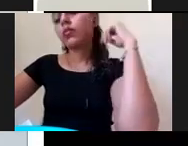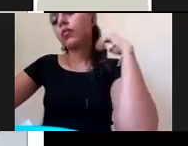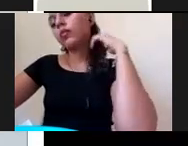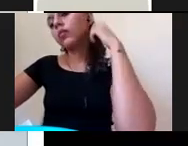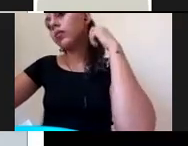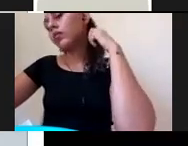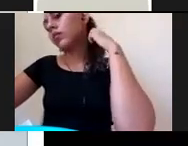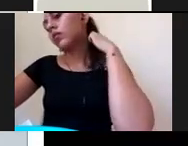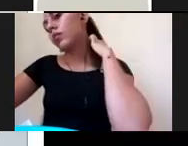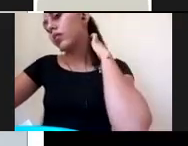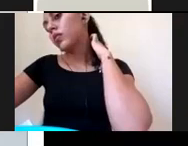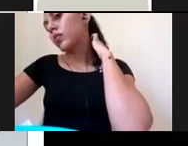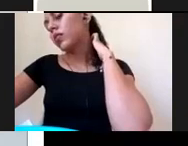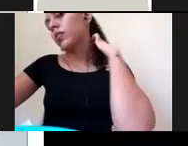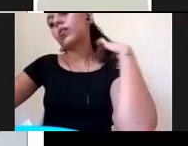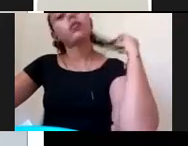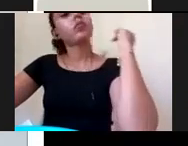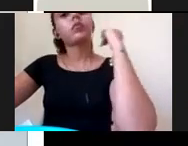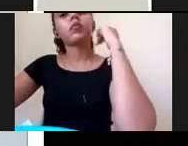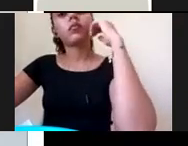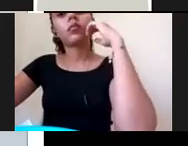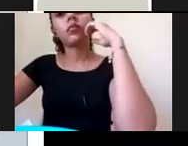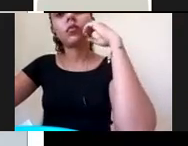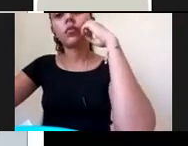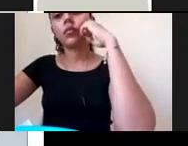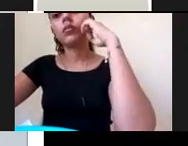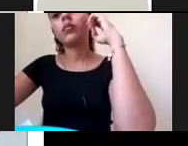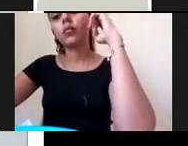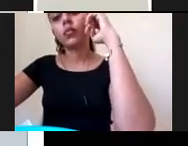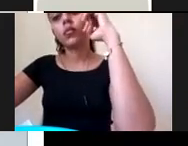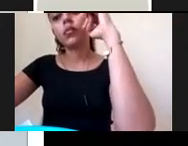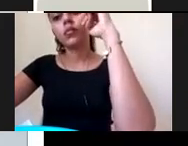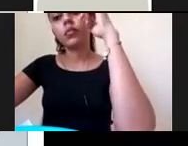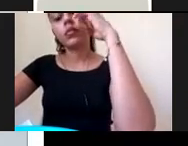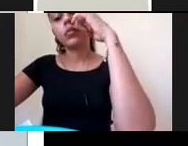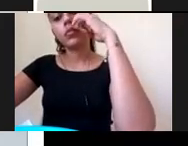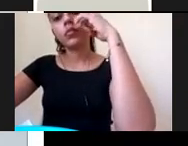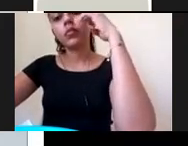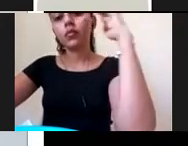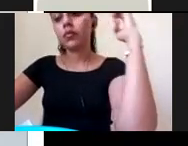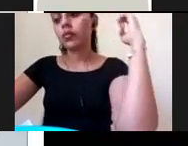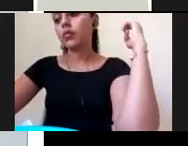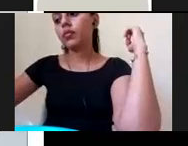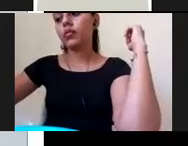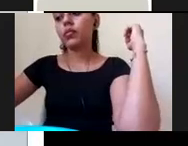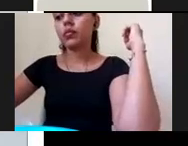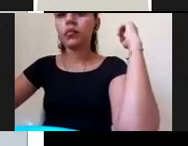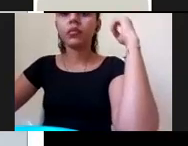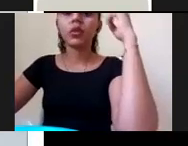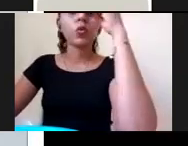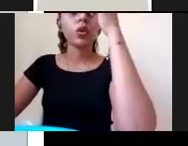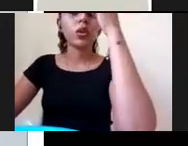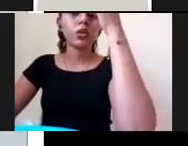claro. Então, vocês vão aprender cada um desses sons. E aí, por último, vem a